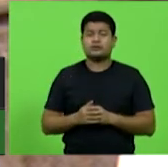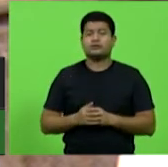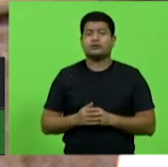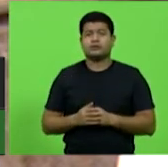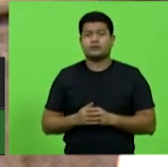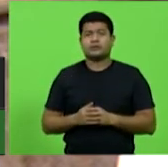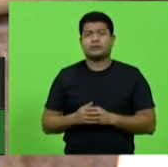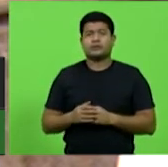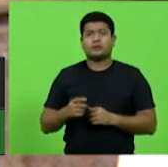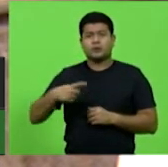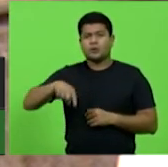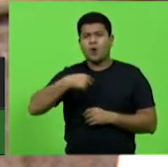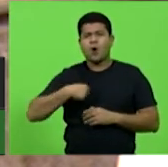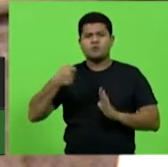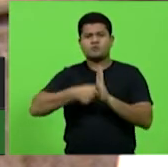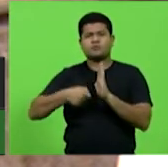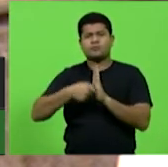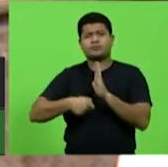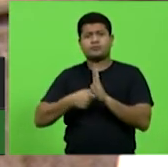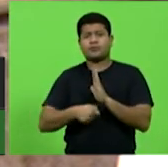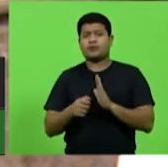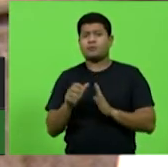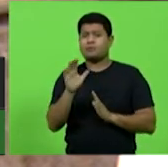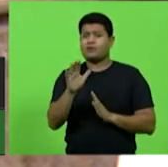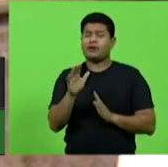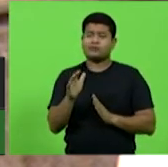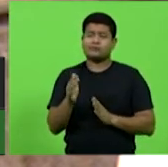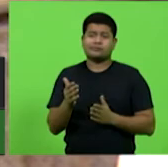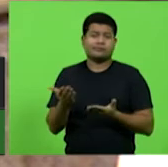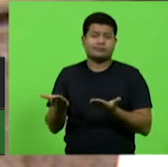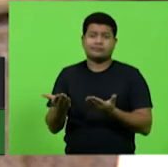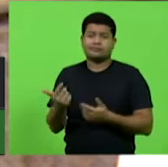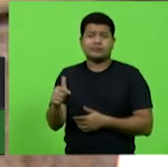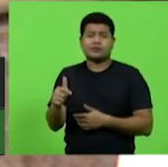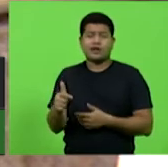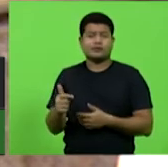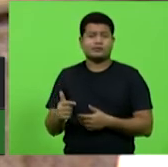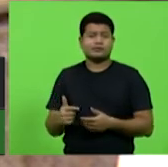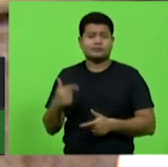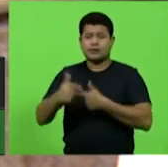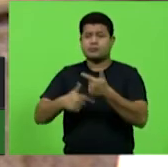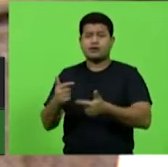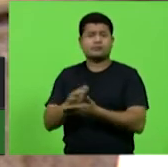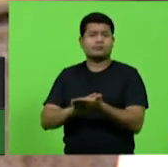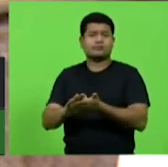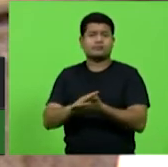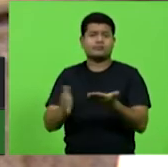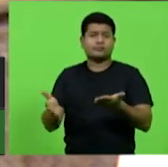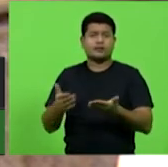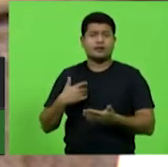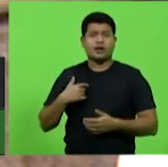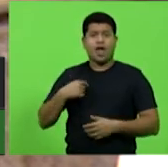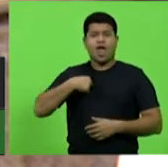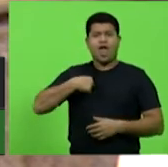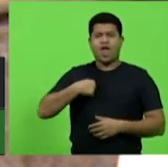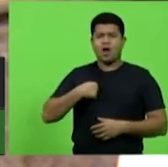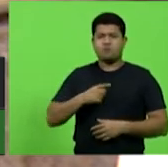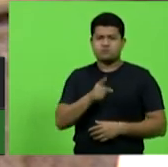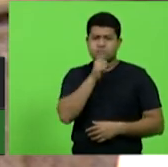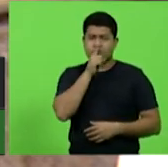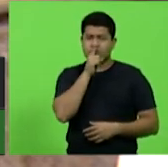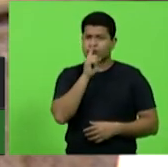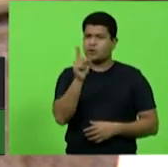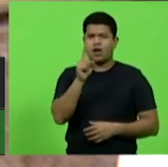quem temos que combater, entretanto, não é feito. Mas os idealistas não podem se calar. E eu conclamo a todos aqueles que